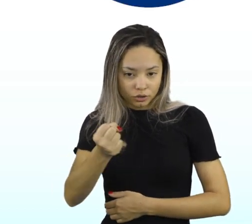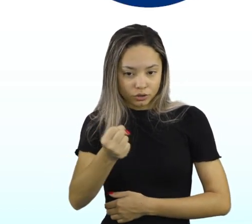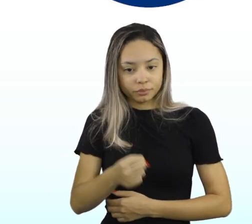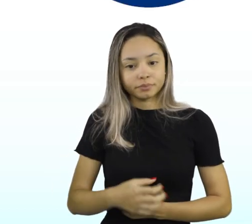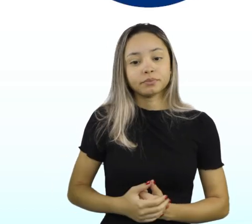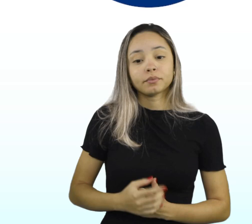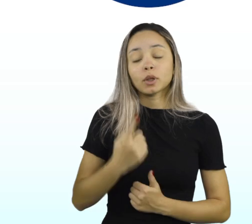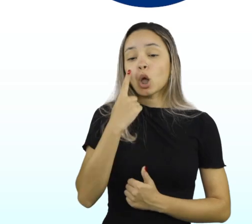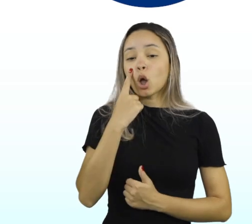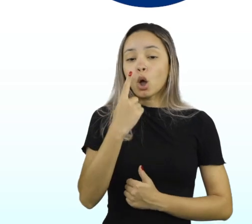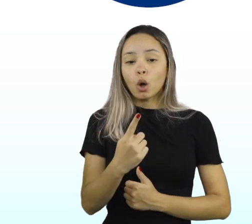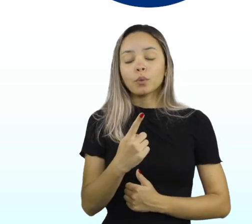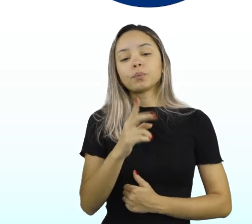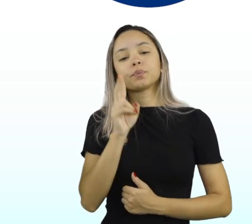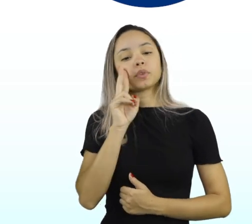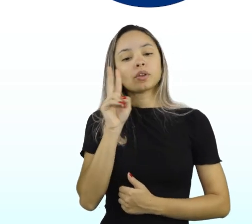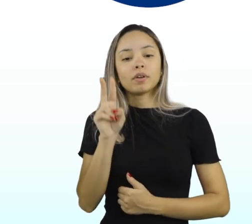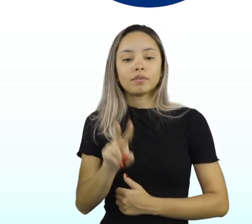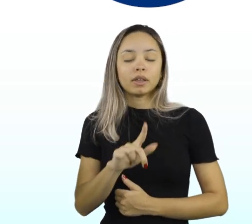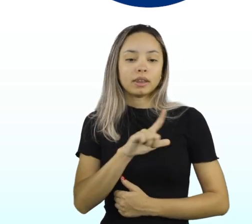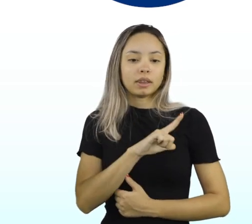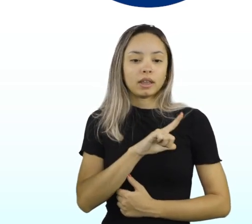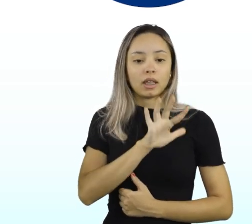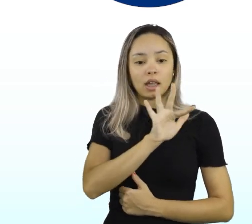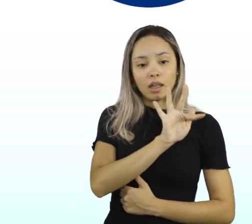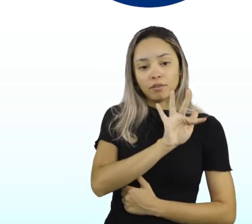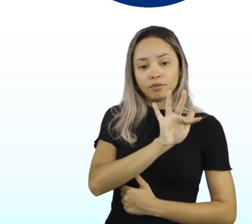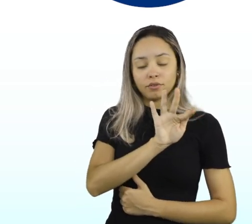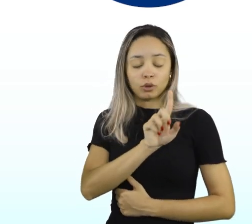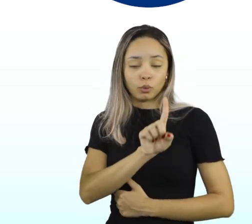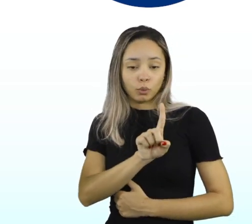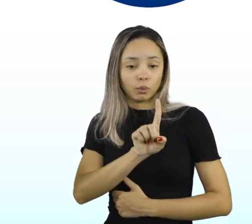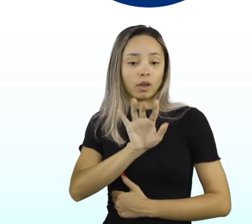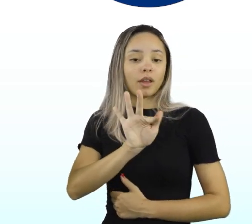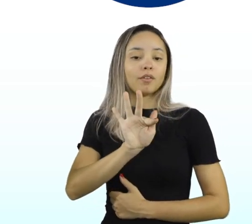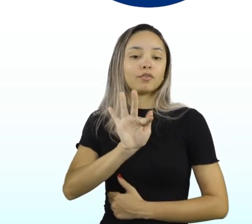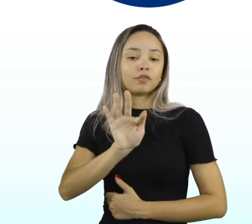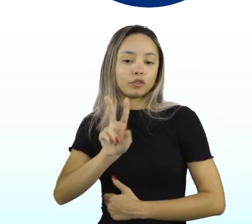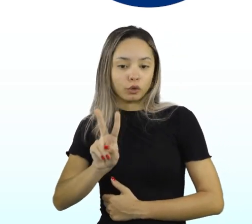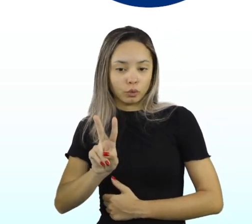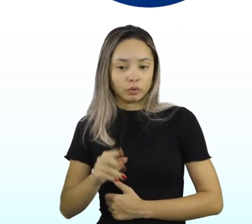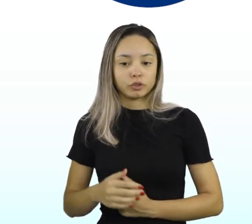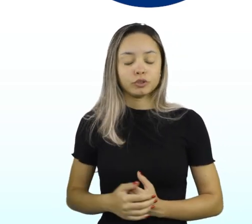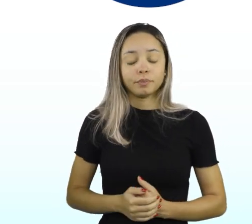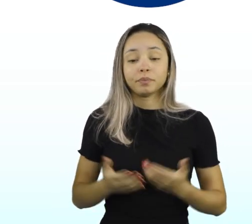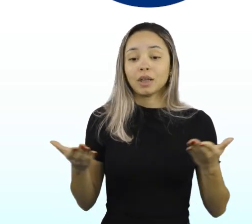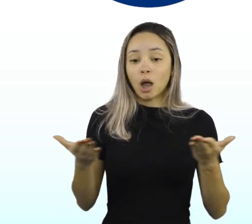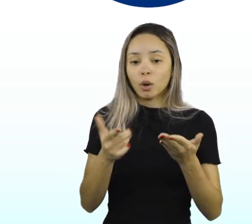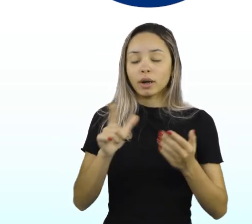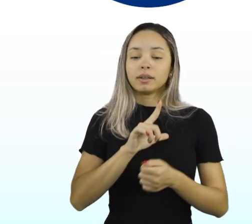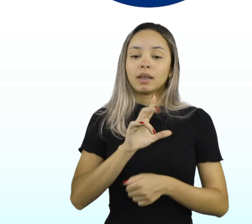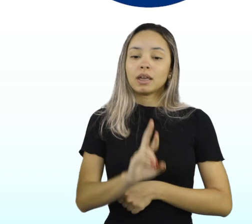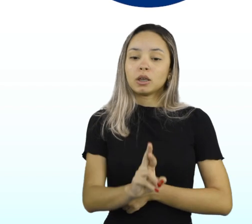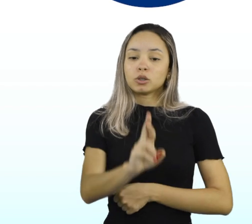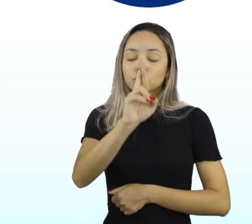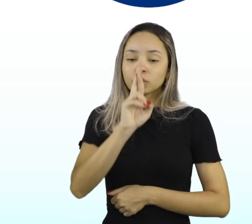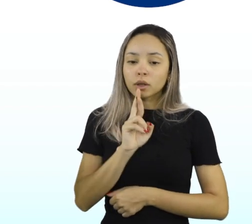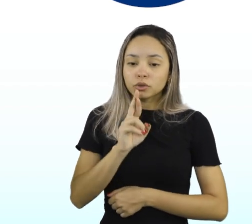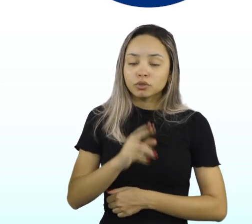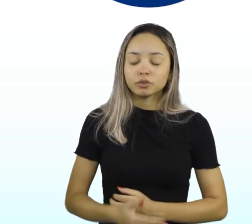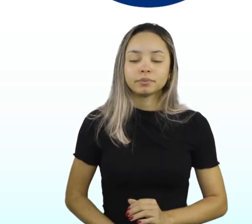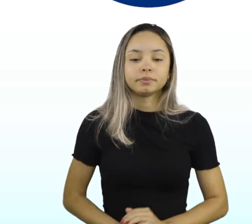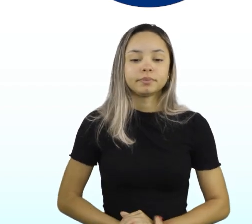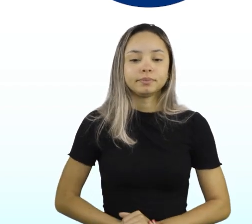como você pode ver aí na figura, você tem o F1 e o F2 formando 90 graus e vamos ter uma resultante, ou seja, a diagonal dessas